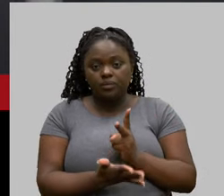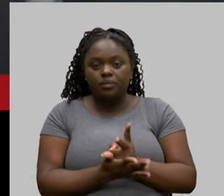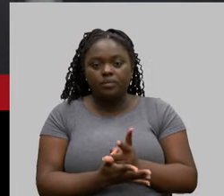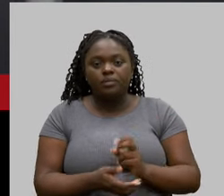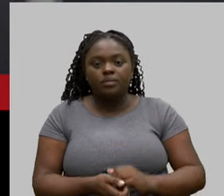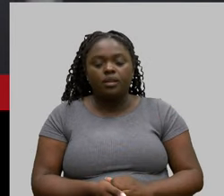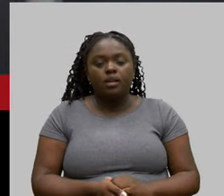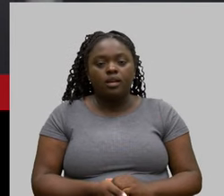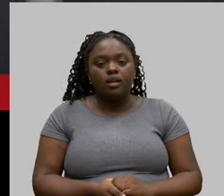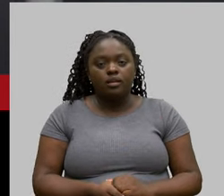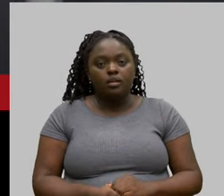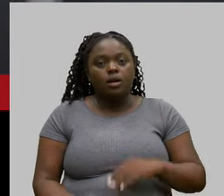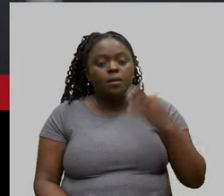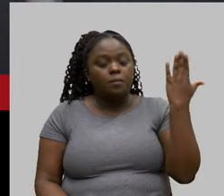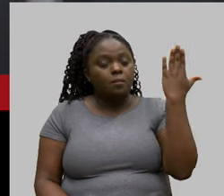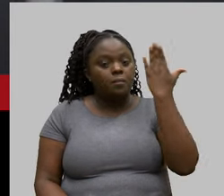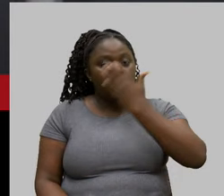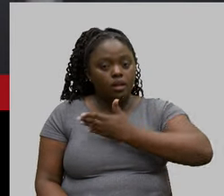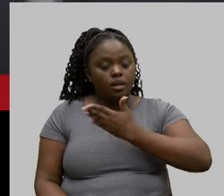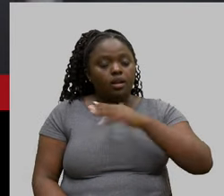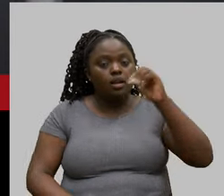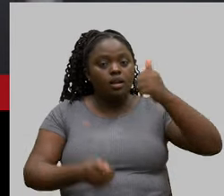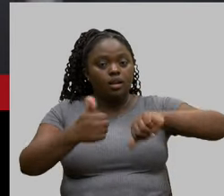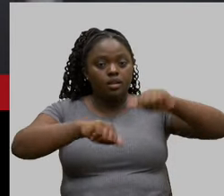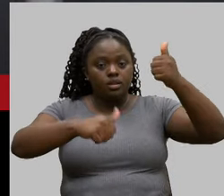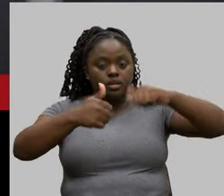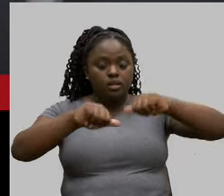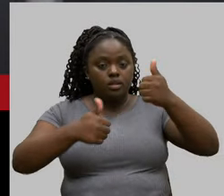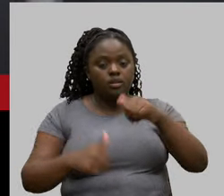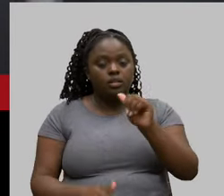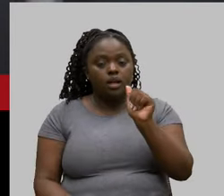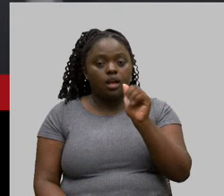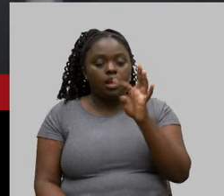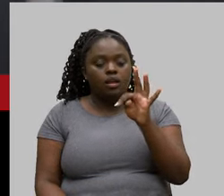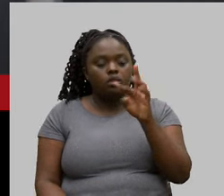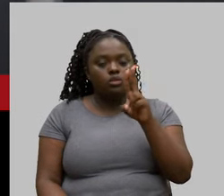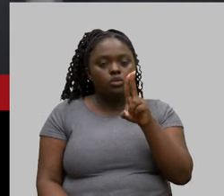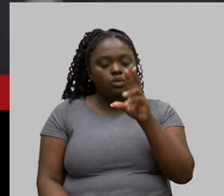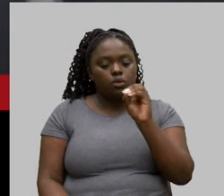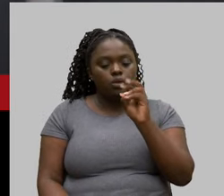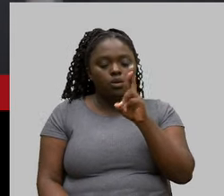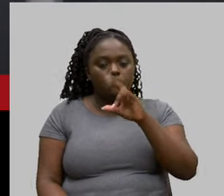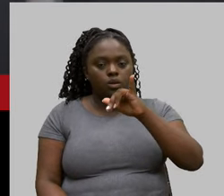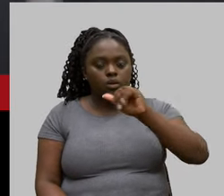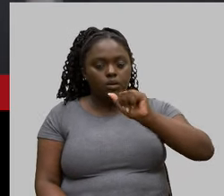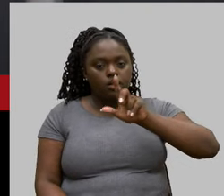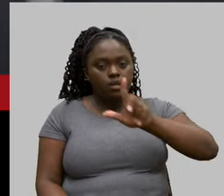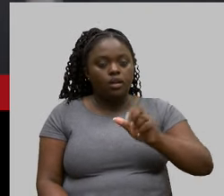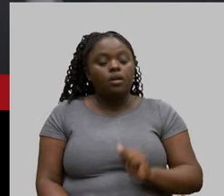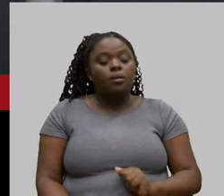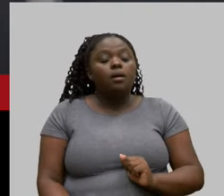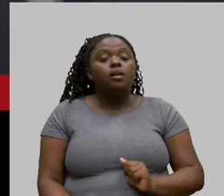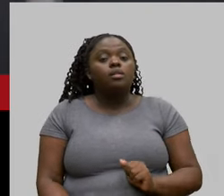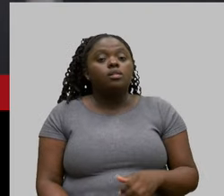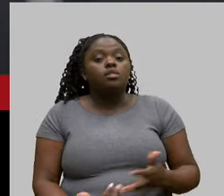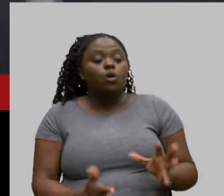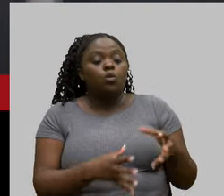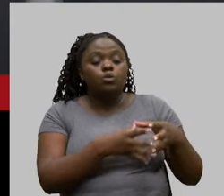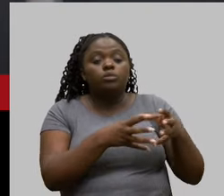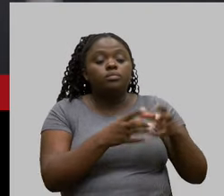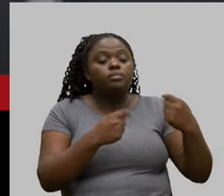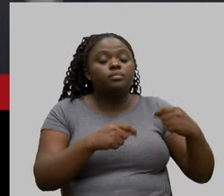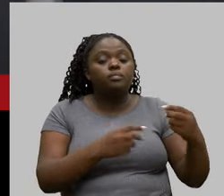comprovar a realização essa avaliação autorial os regimes próprios eles têm que enviar pra secretaria de previdência até